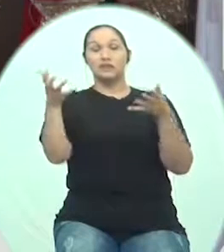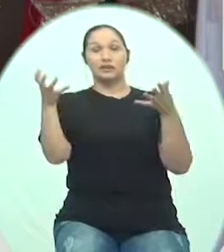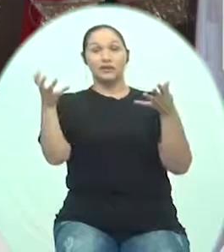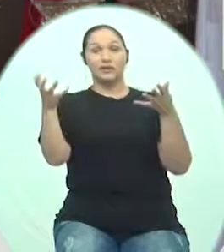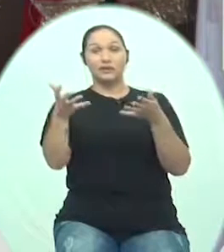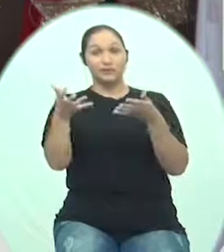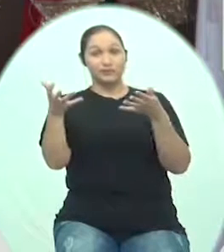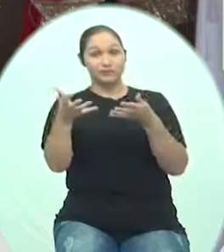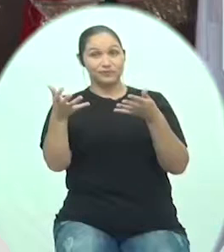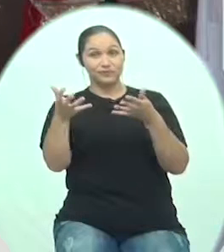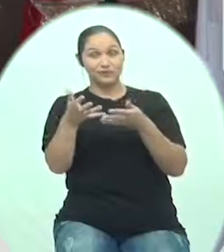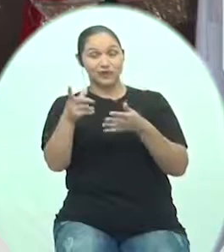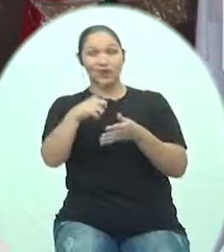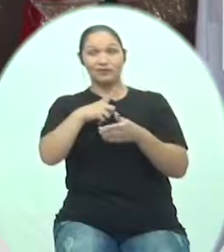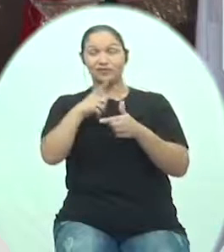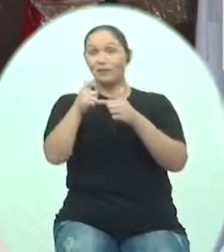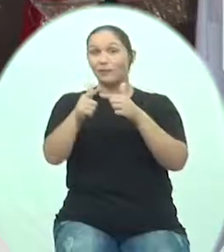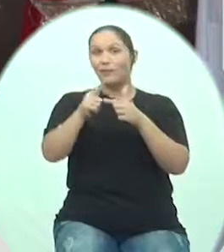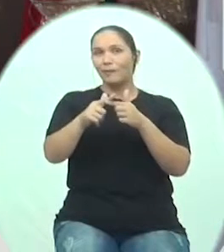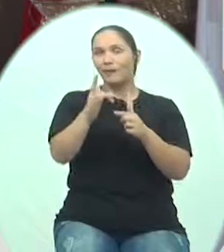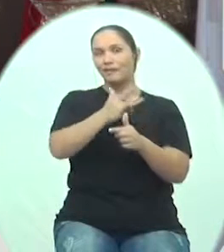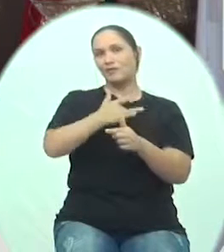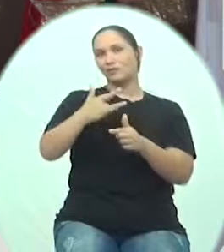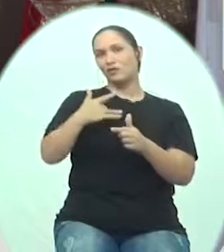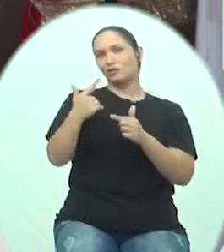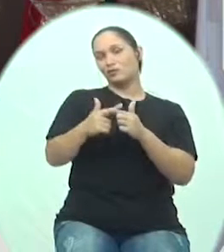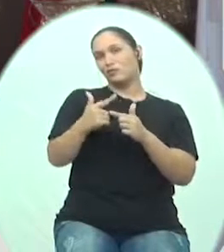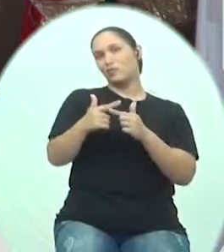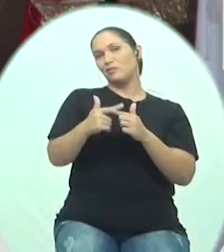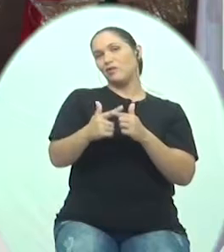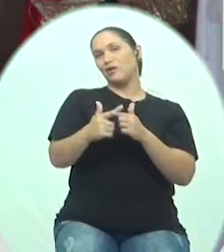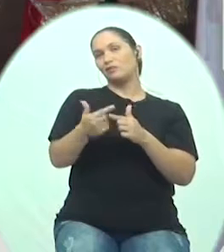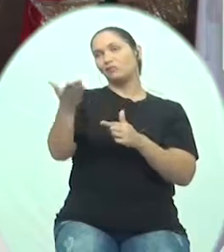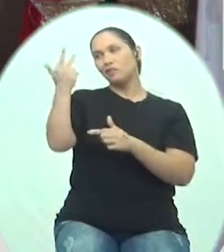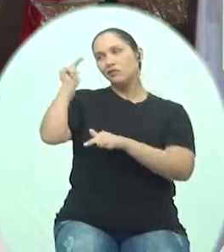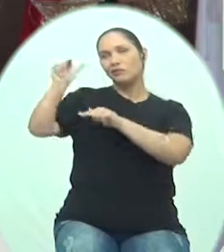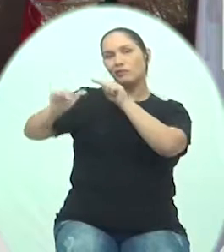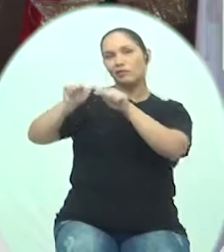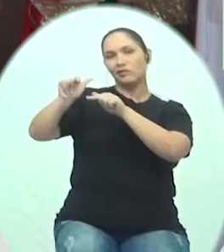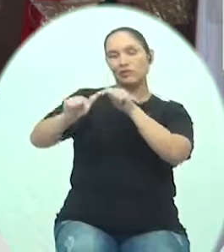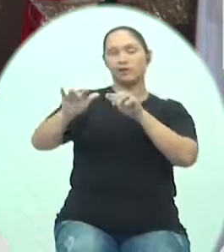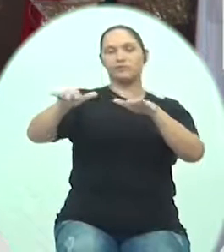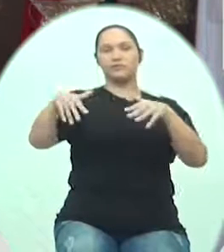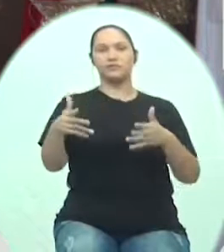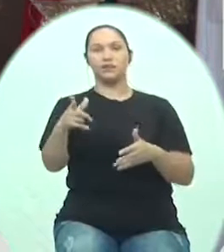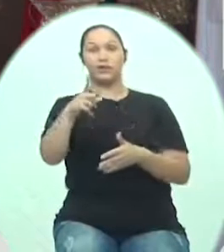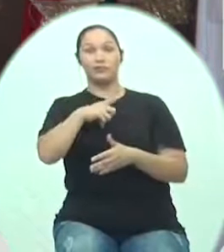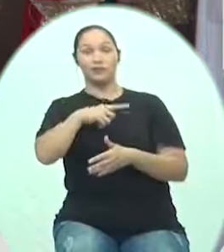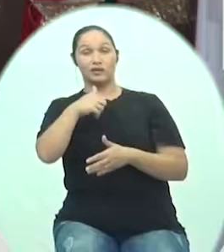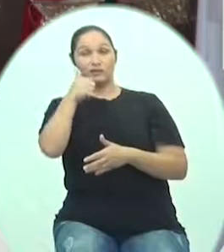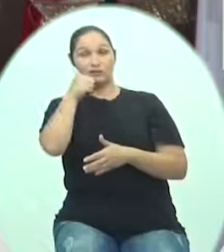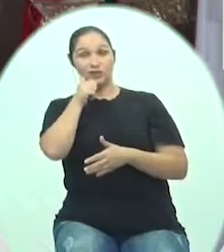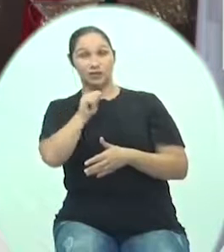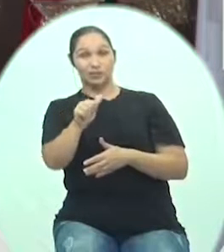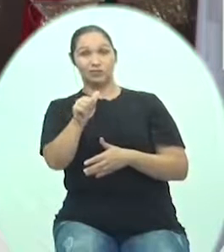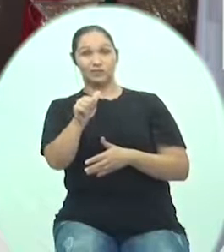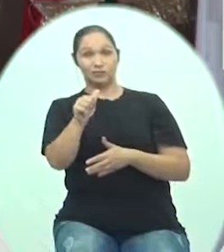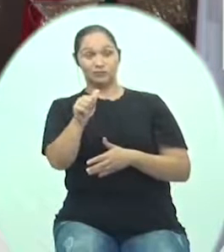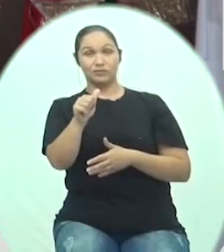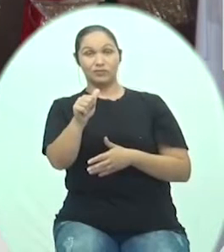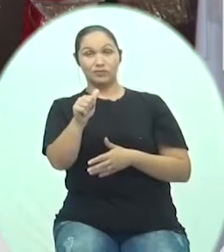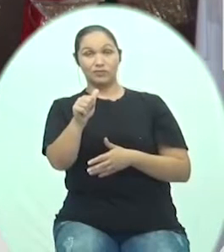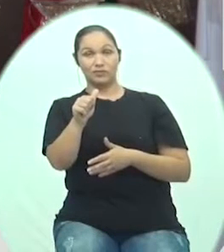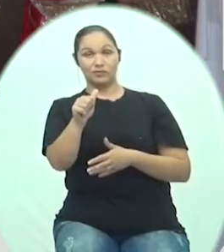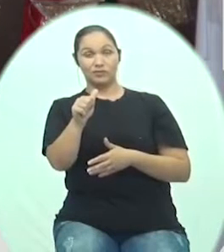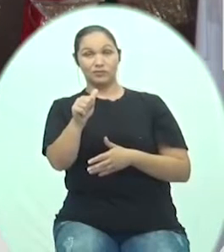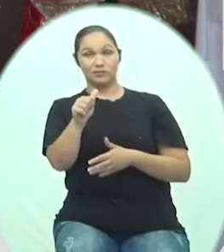trabalho então lá no metropol por exemplo tem a moradora dona Iracema stepan de 78 anos que começou a trabalhar